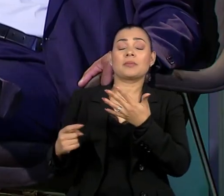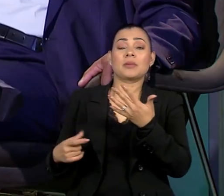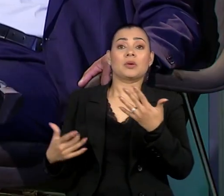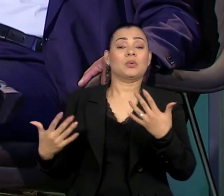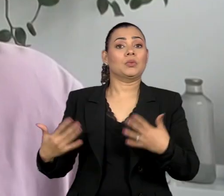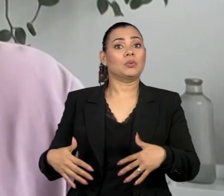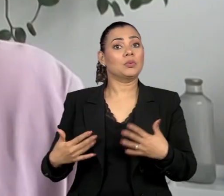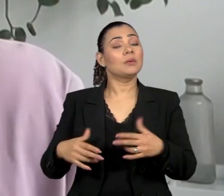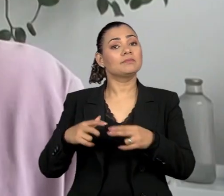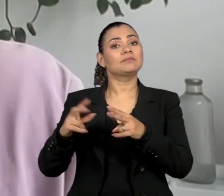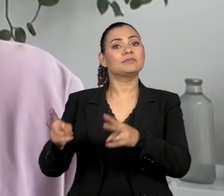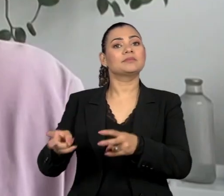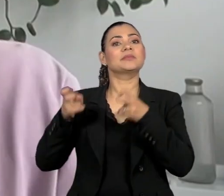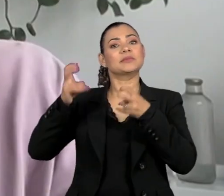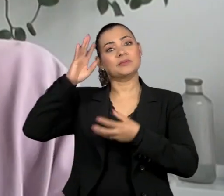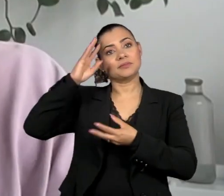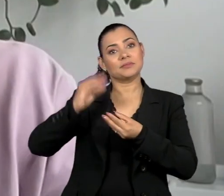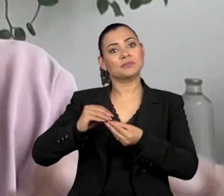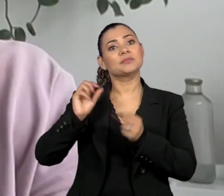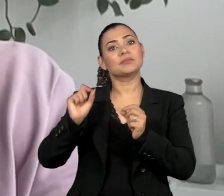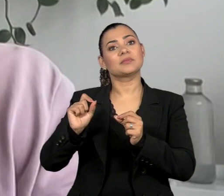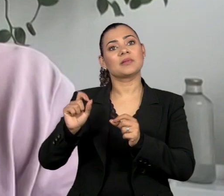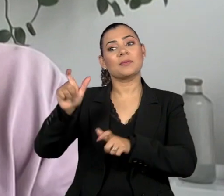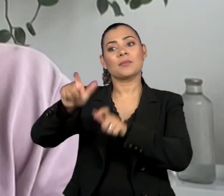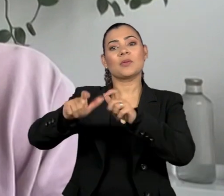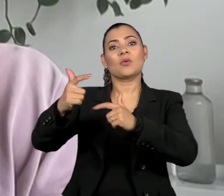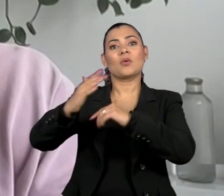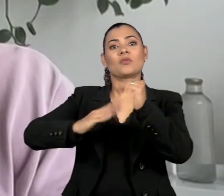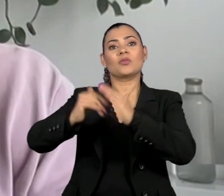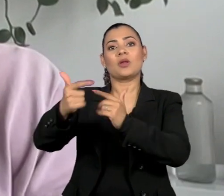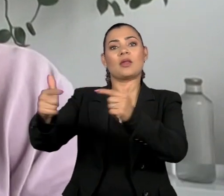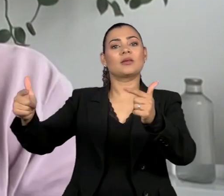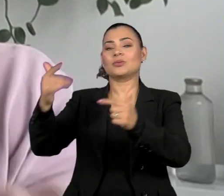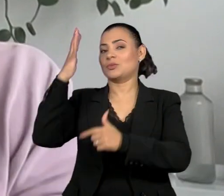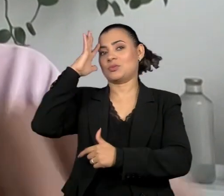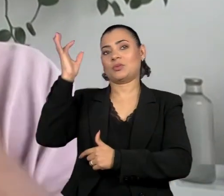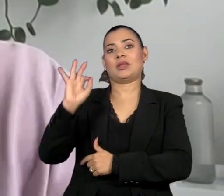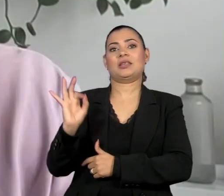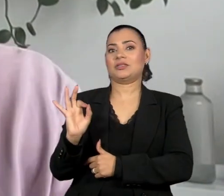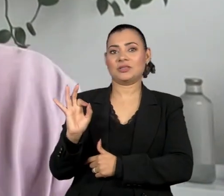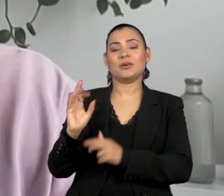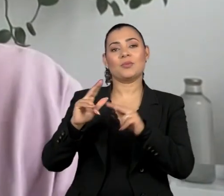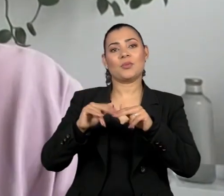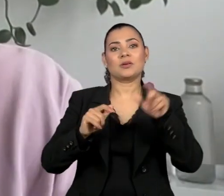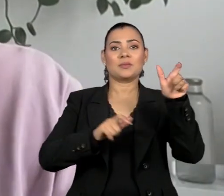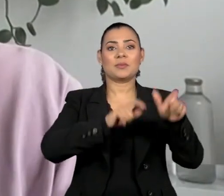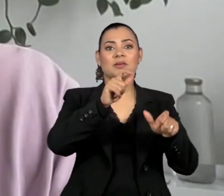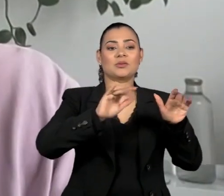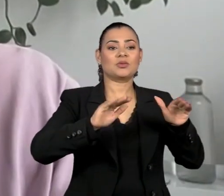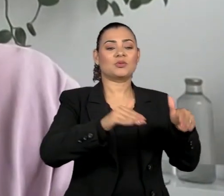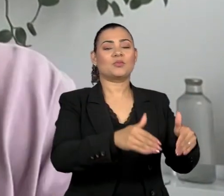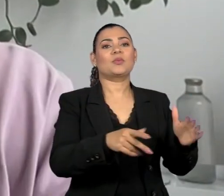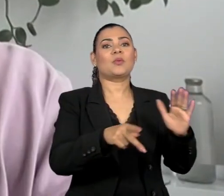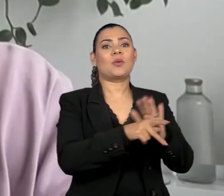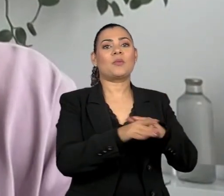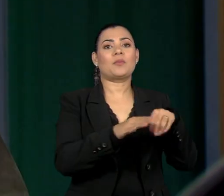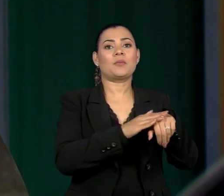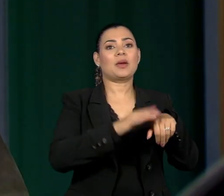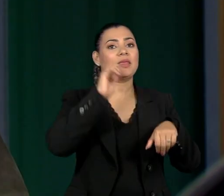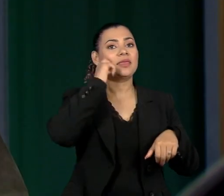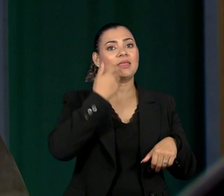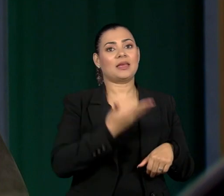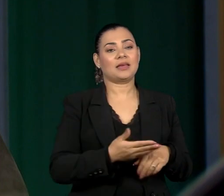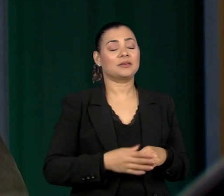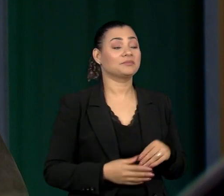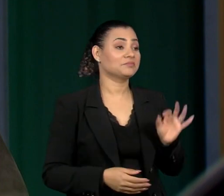e depois eu percebi que era realmente falta de entendimento desses profissionais em relação à especificidade de peles como a minha. Eu